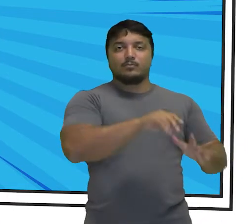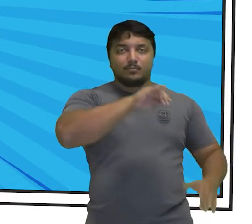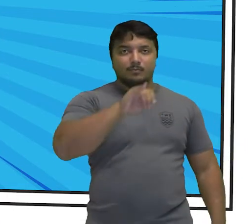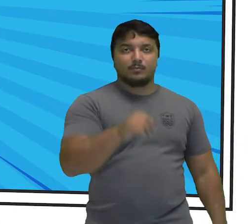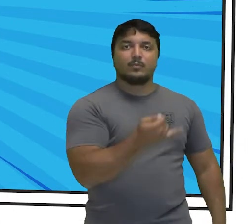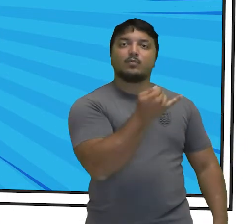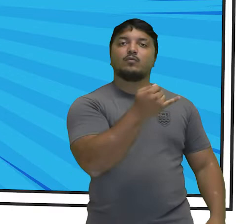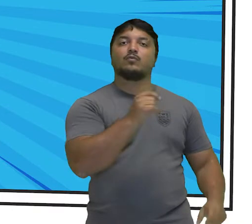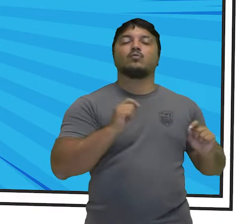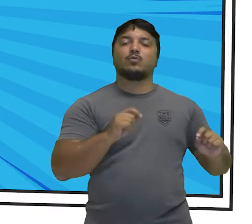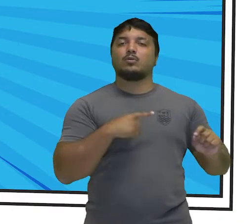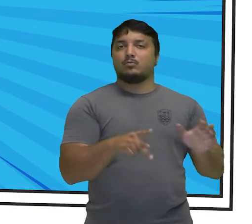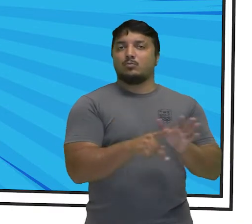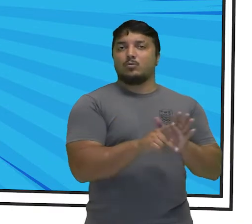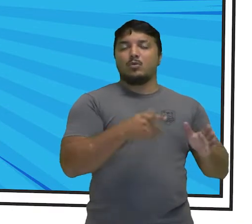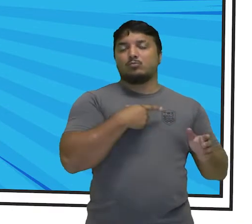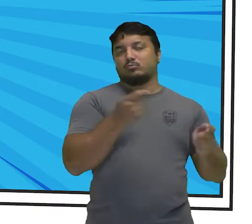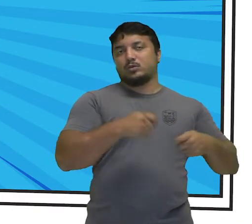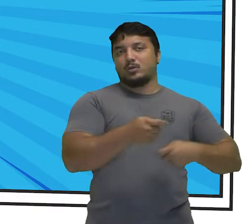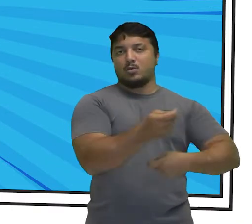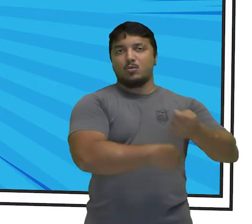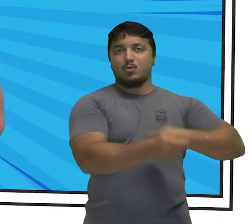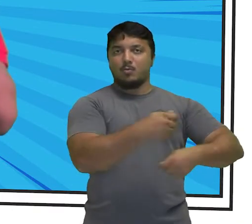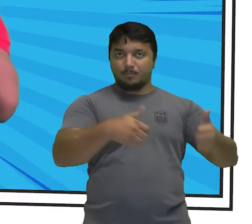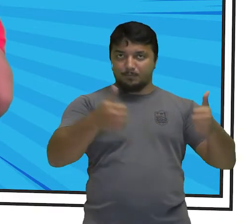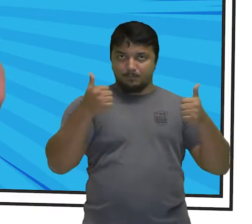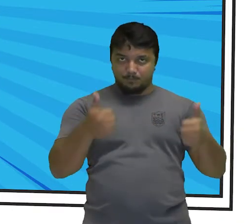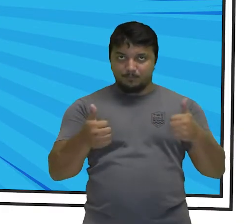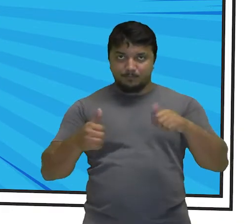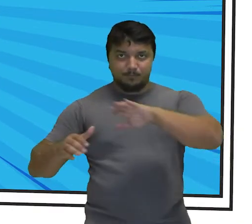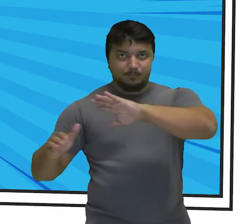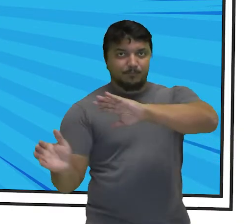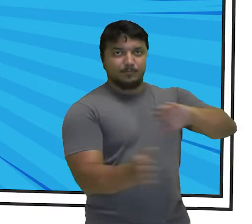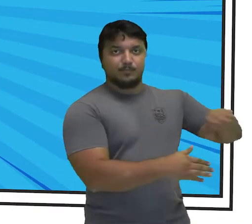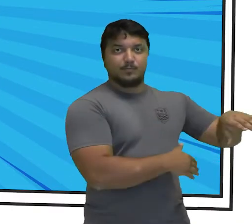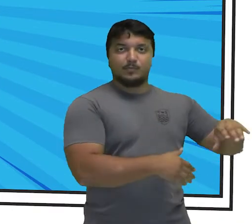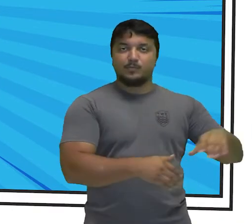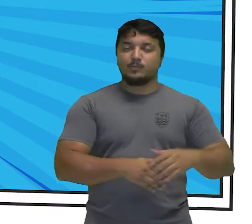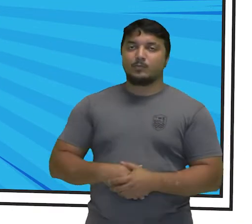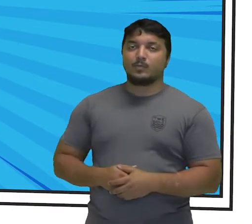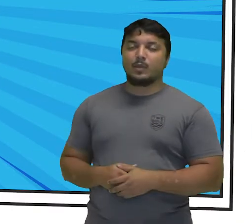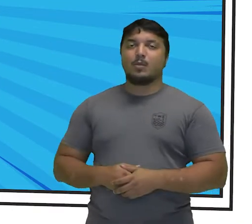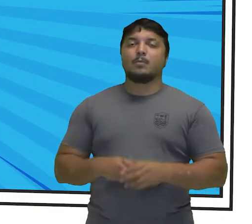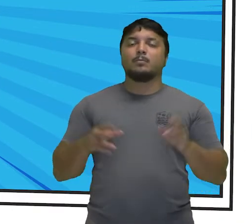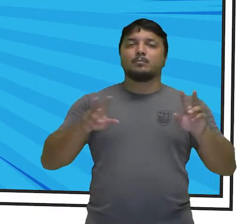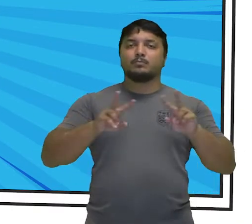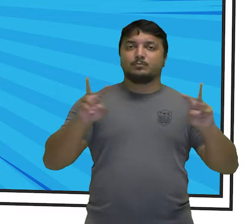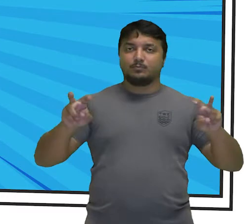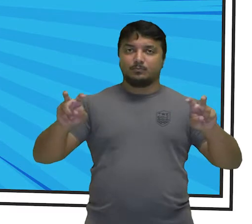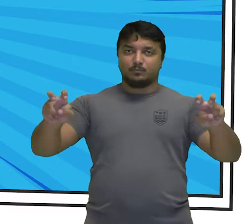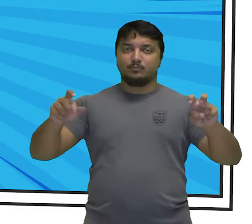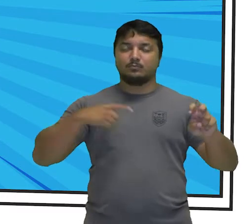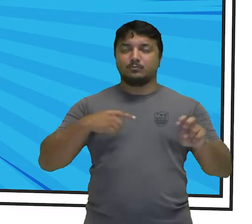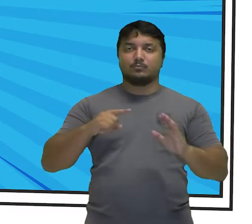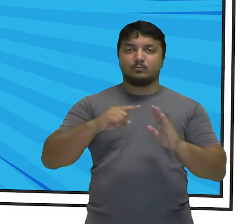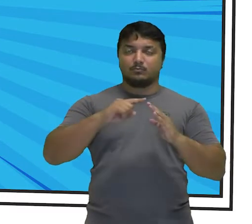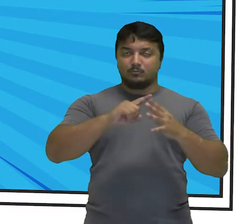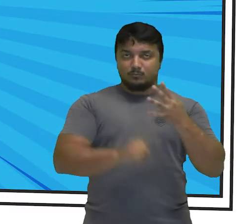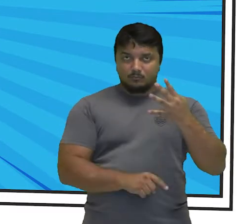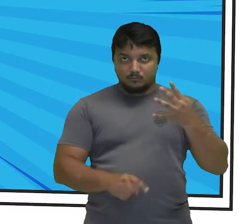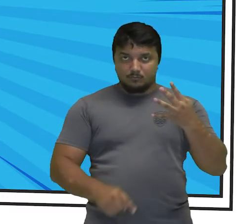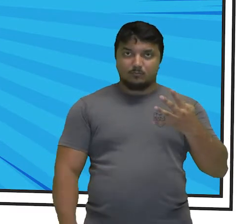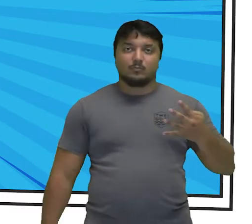relacionada aí aos meios econômicos. Tudo bem? Vamos finalizar esse nosso top